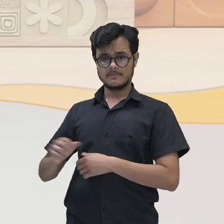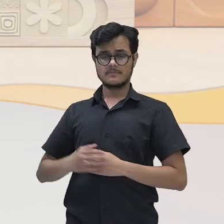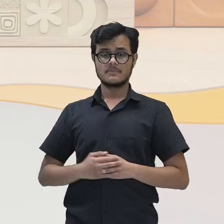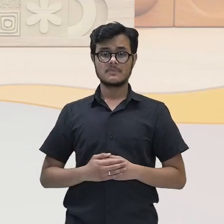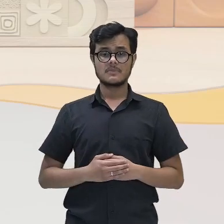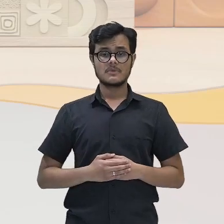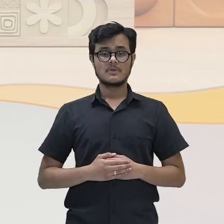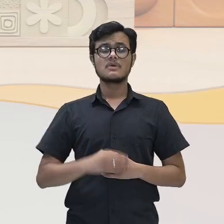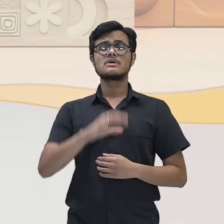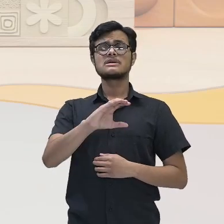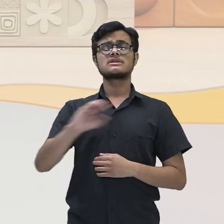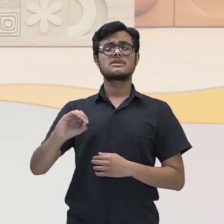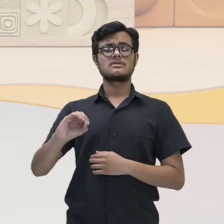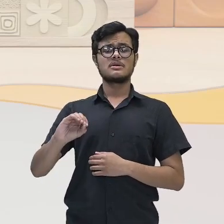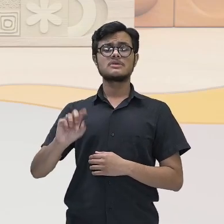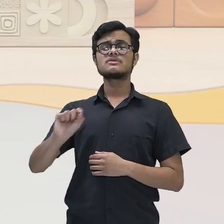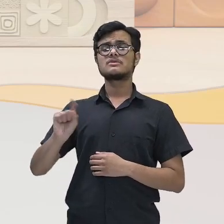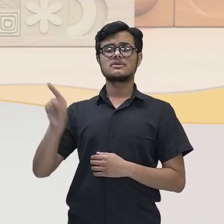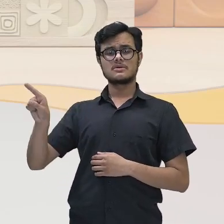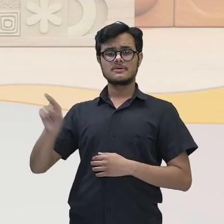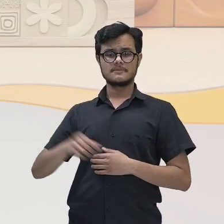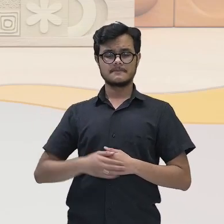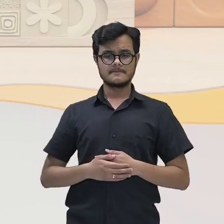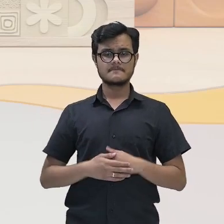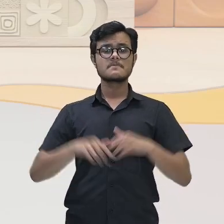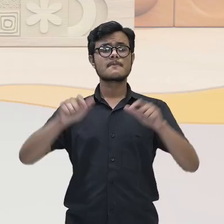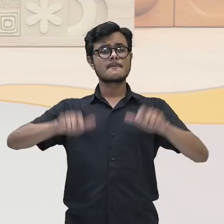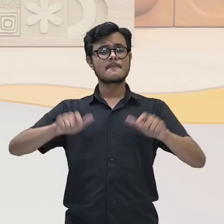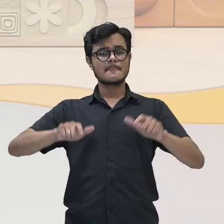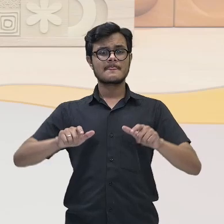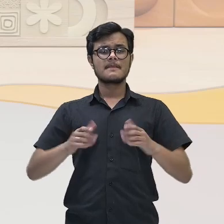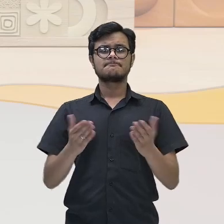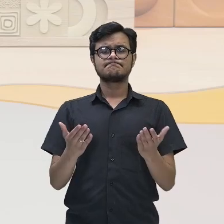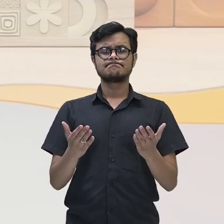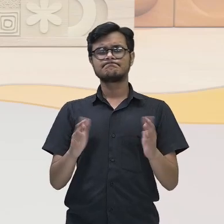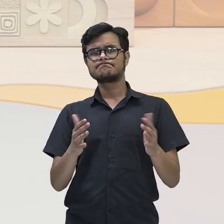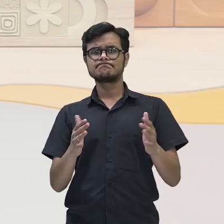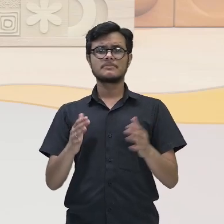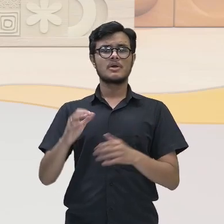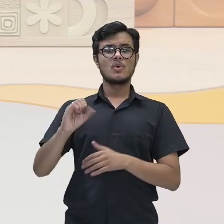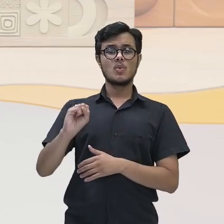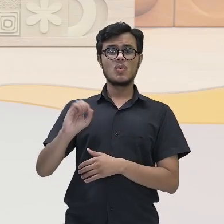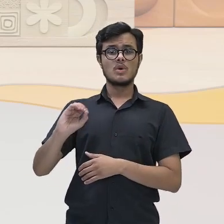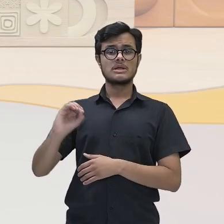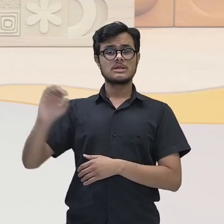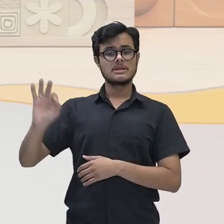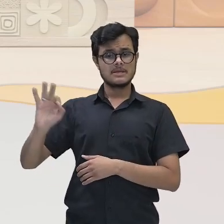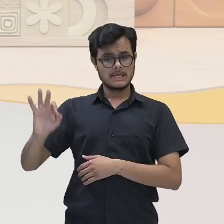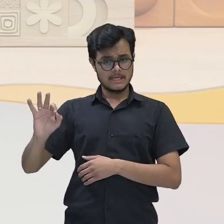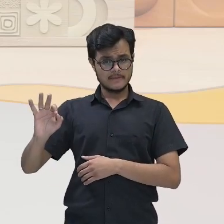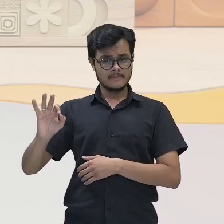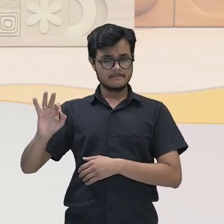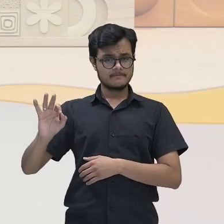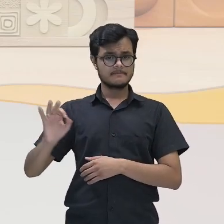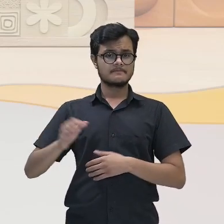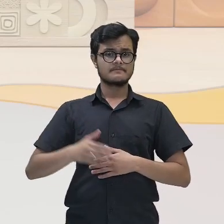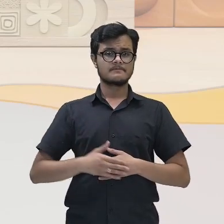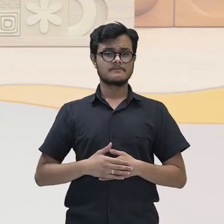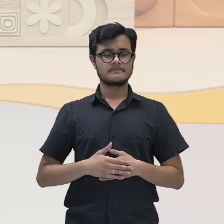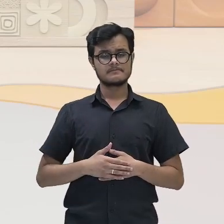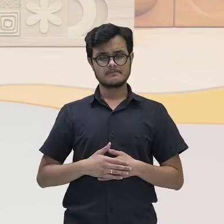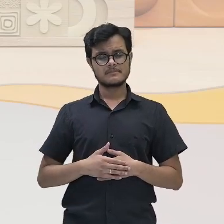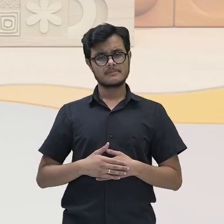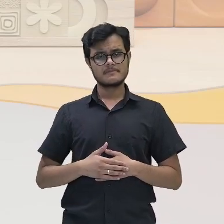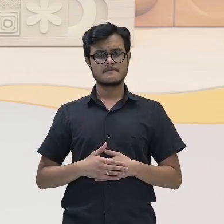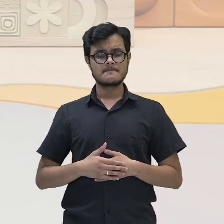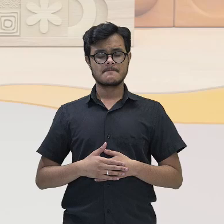a região centro-oeste, né? Aí a gente tem um pouco mais de 80%, chegando ali próximo a 93%, né, como a